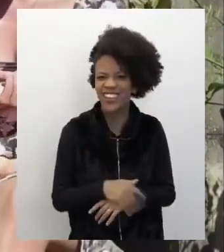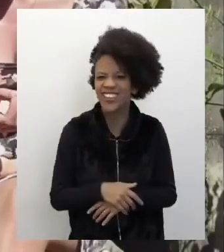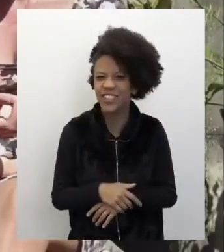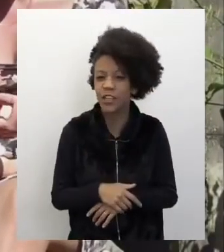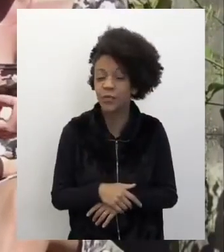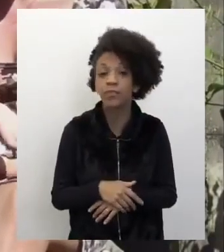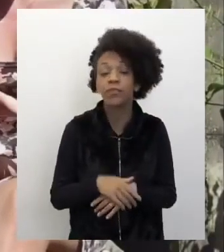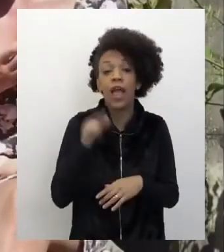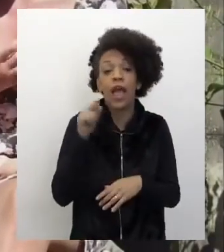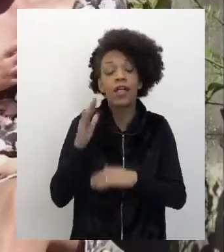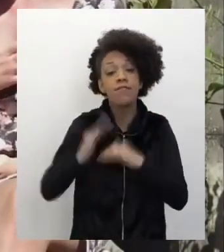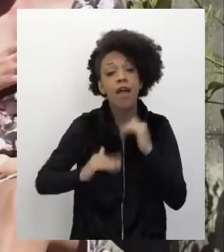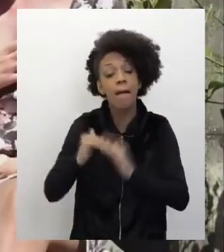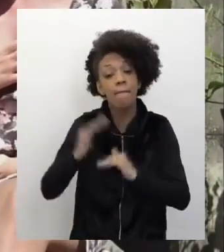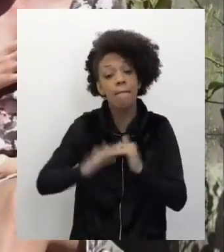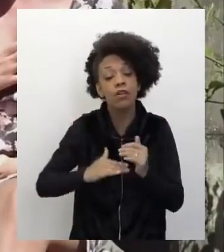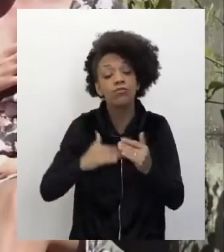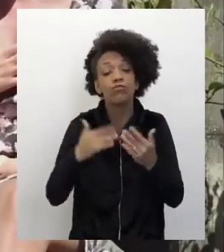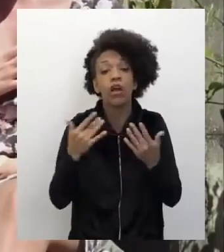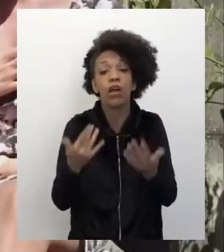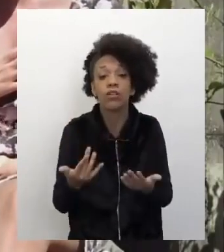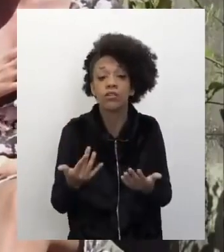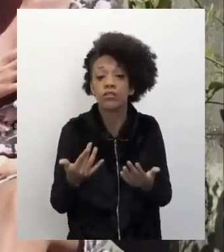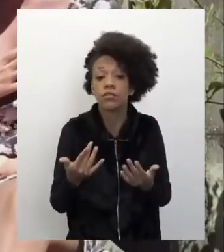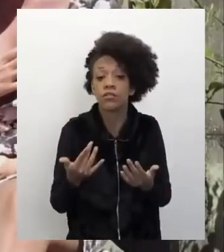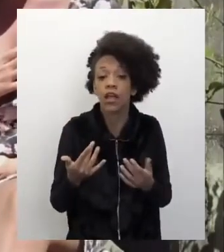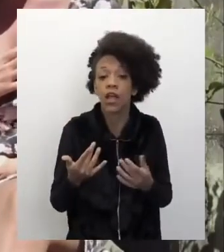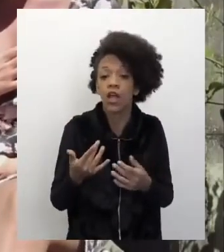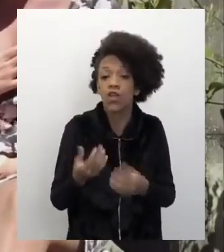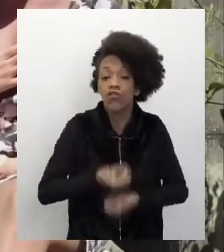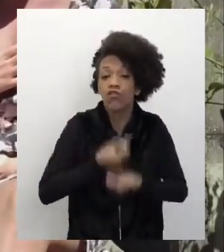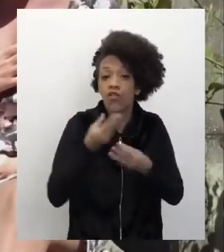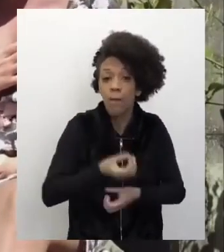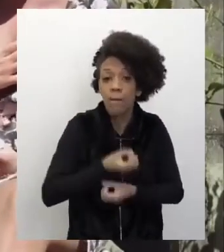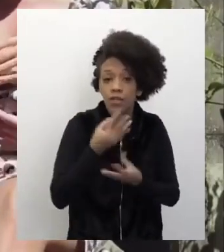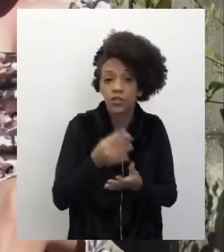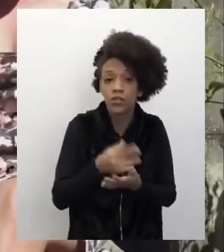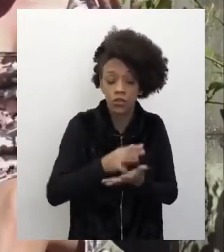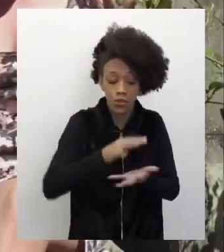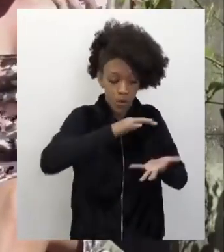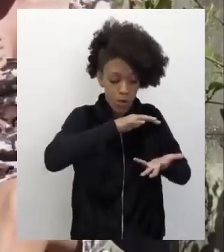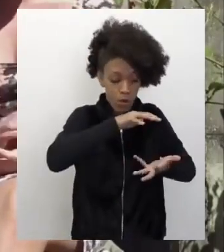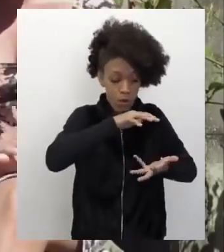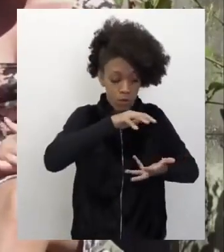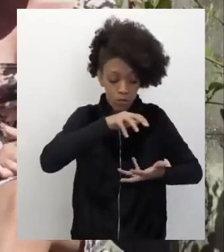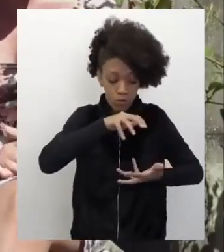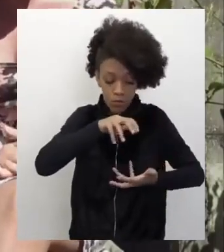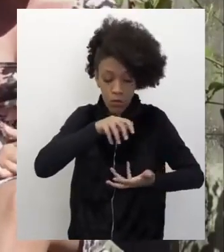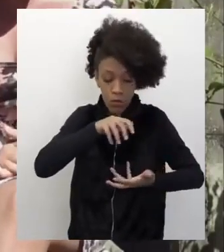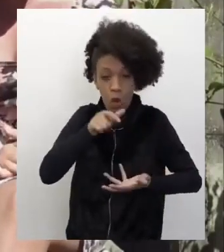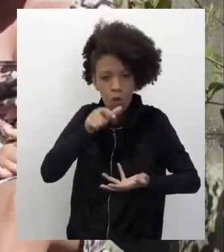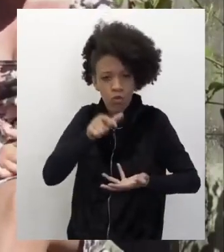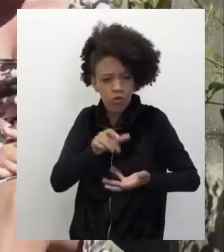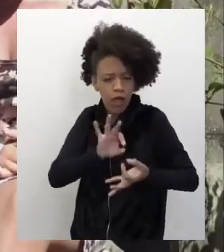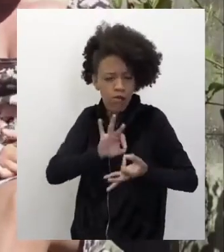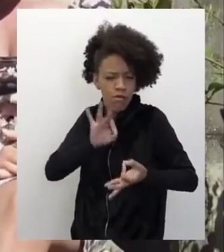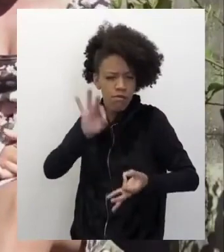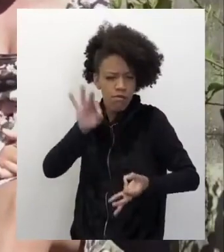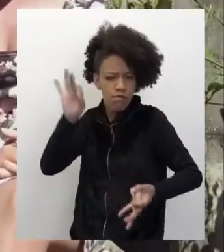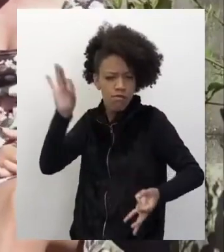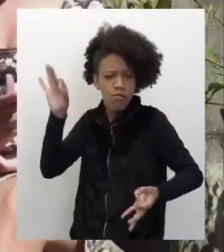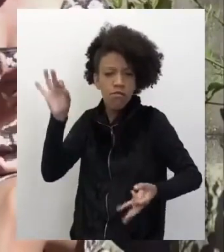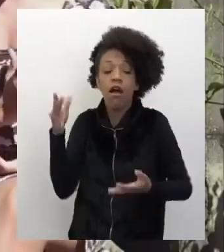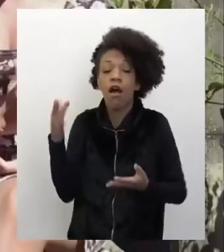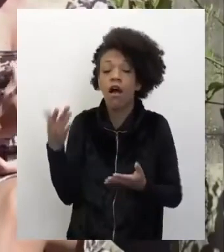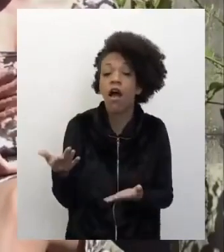Essa técnica que permite que a gente obtenha informações sobre o nosso planeta a partir de um lugar tão distante é o que